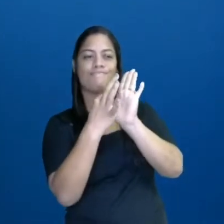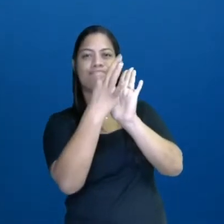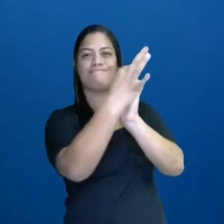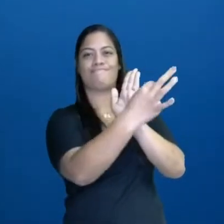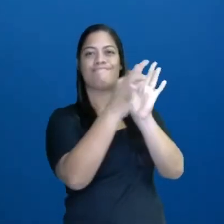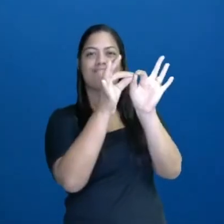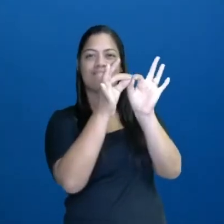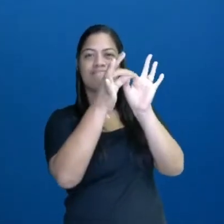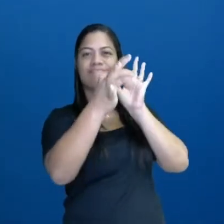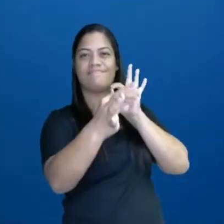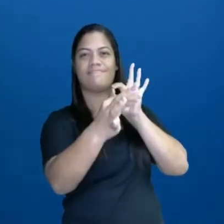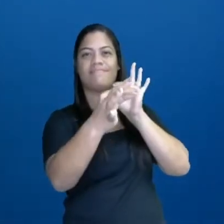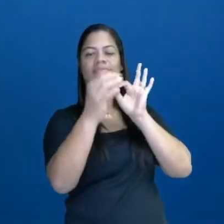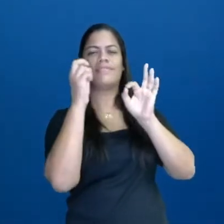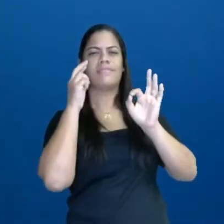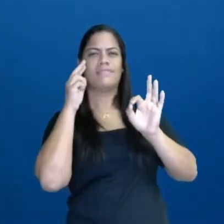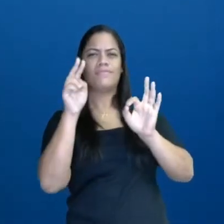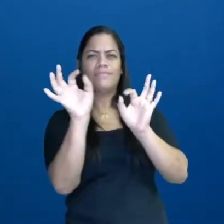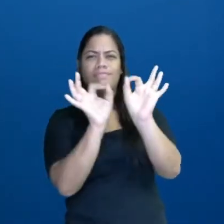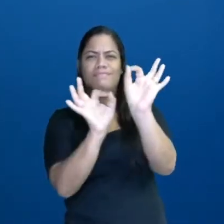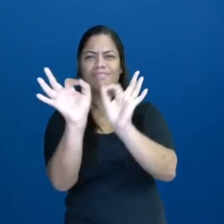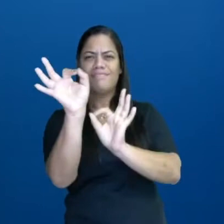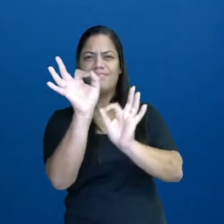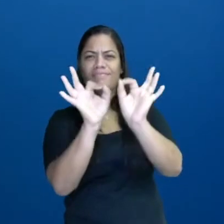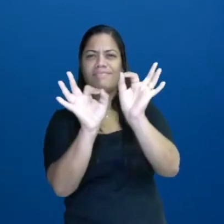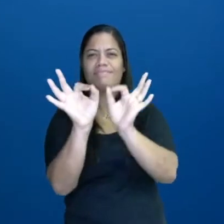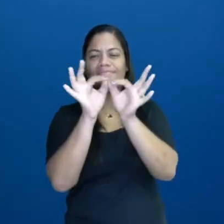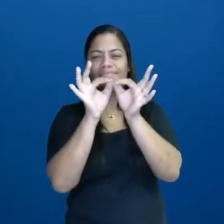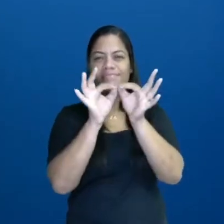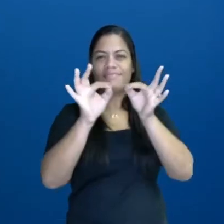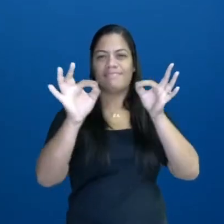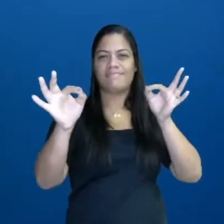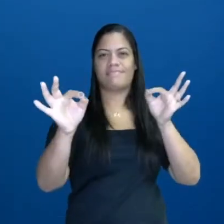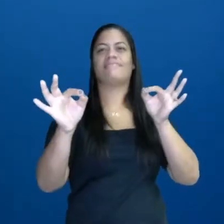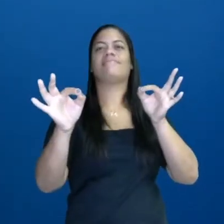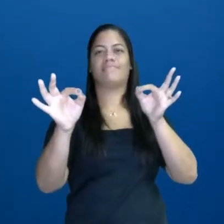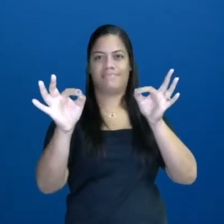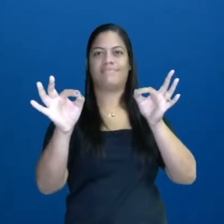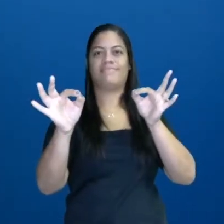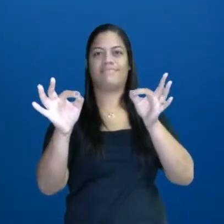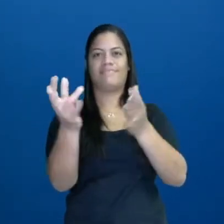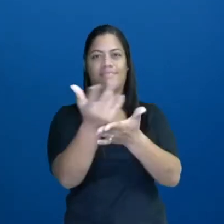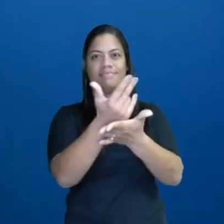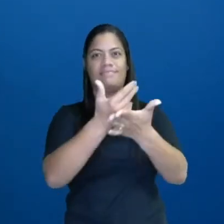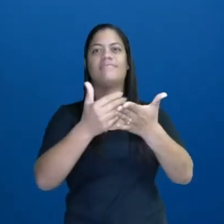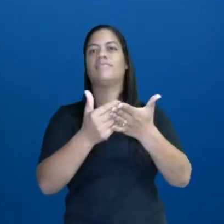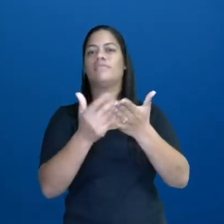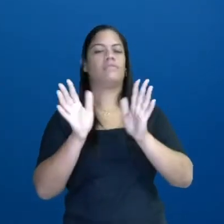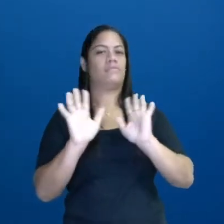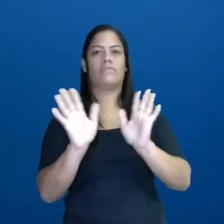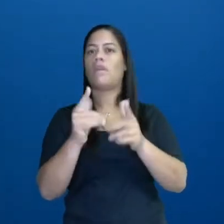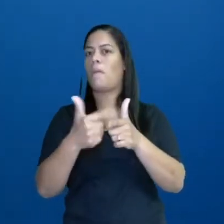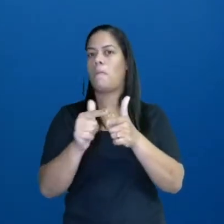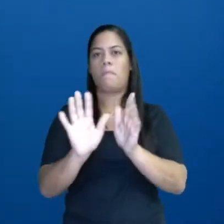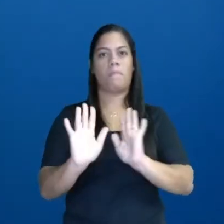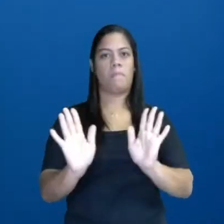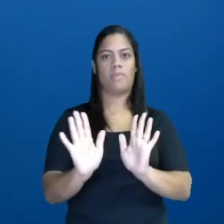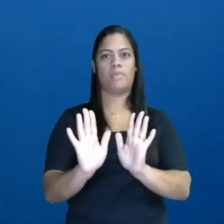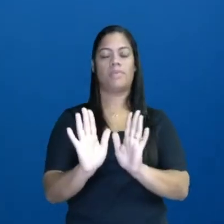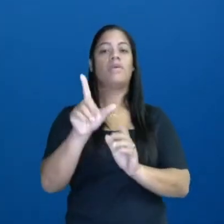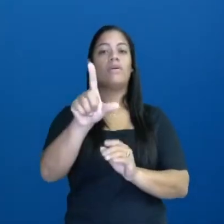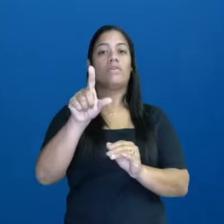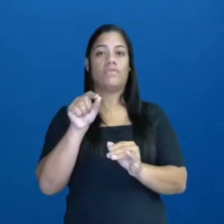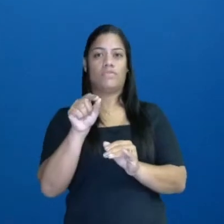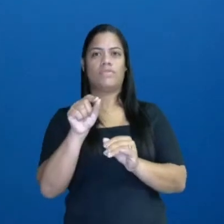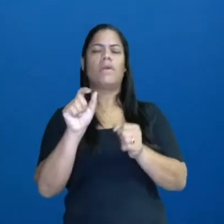ele. Tá certo? Traçando ele, ele ficou encaixadinho dentro do meu polígono, tá? Não teve problema nenhum. Eu escolhi